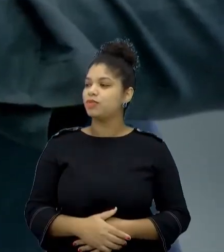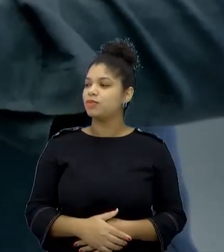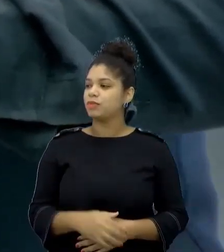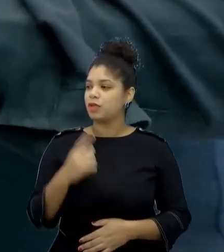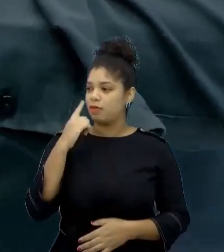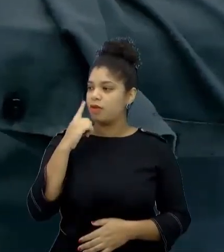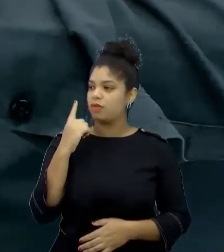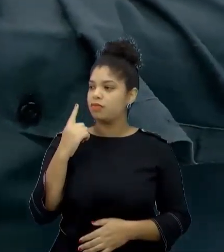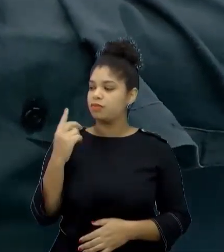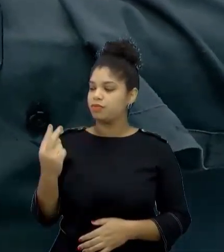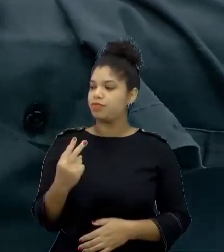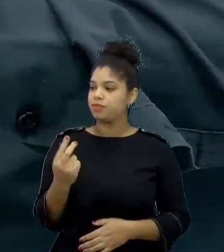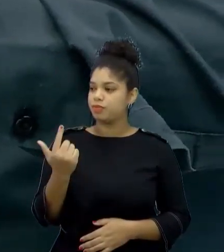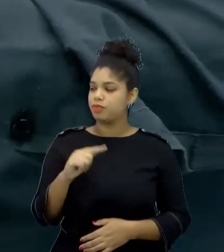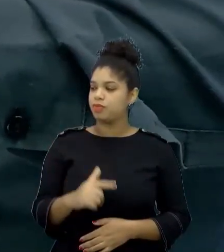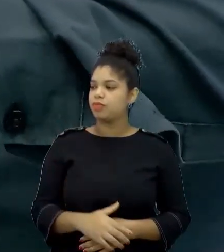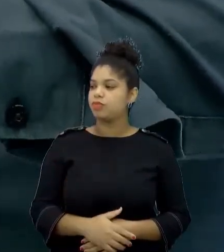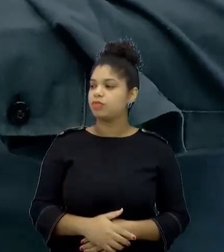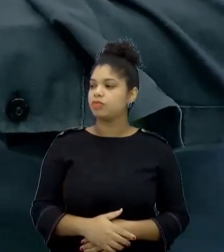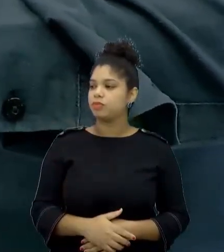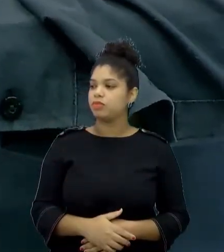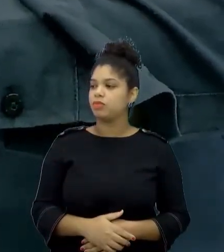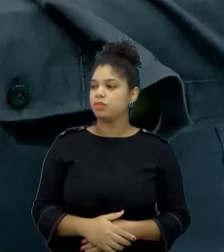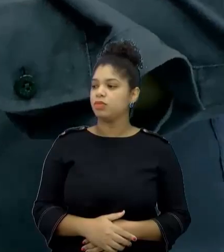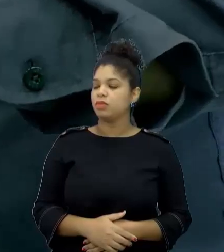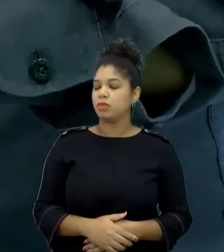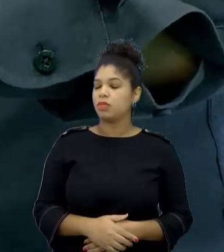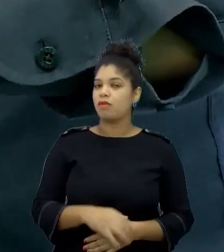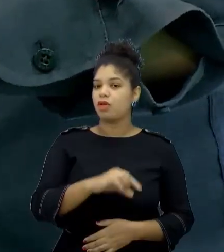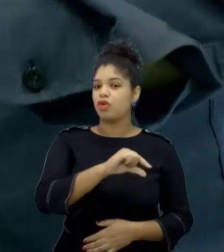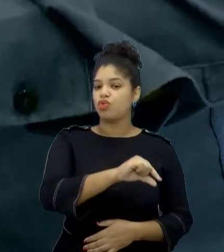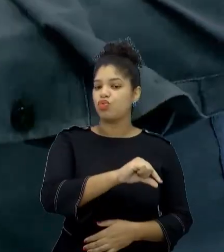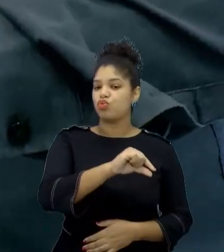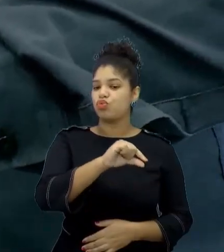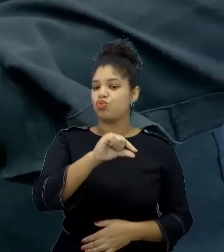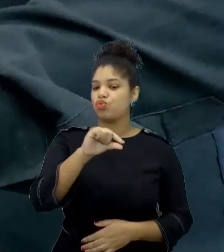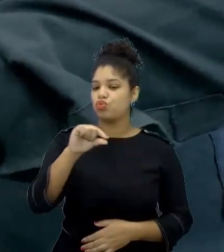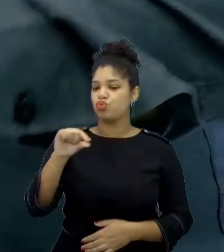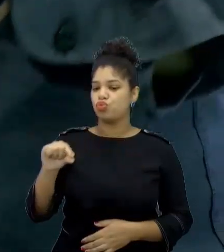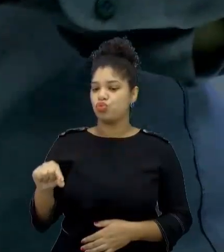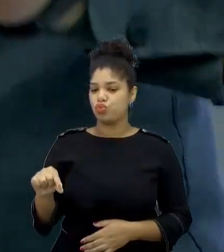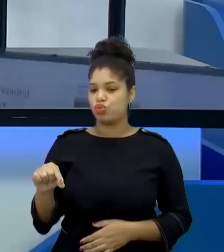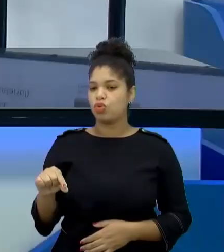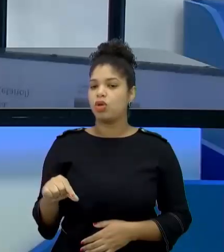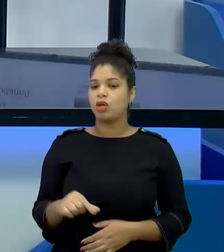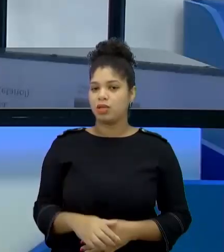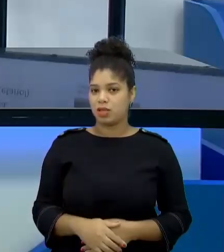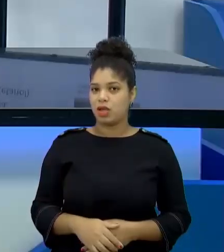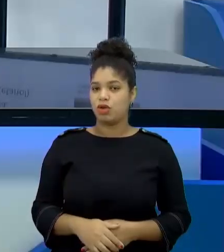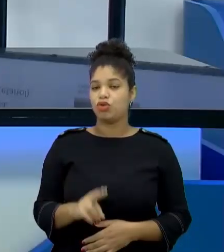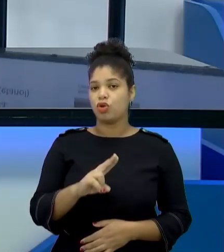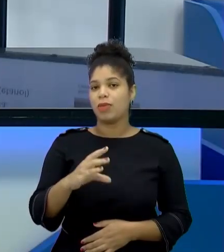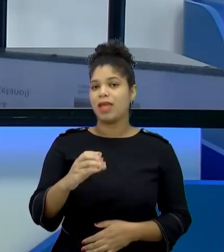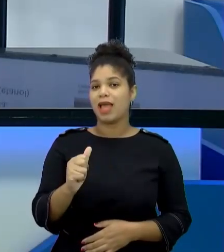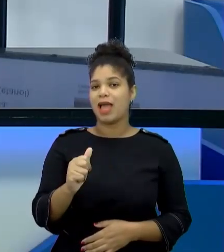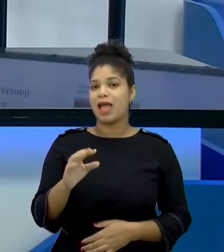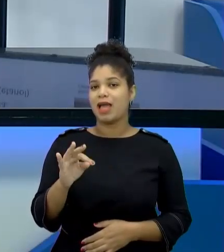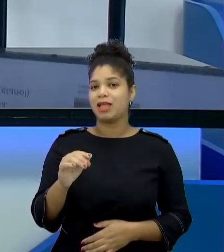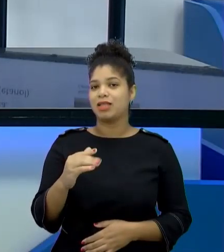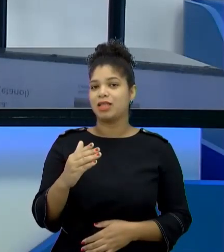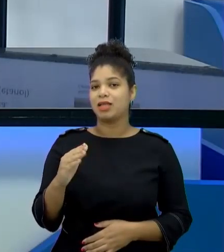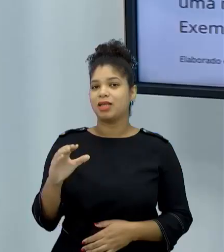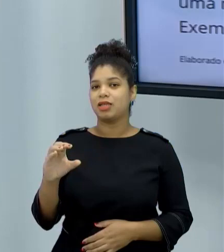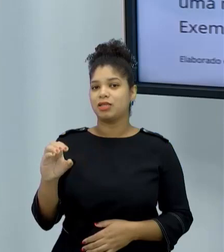Ó, dá para ver? Olha aí. Essa parte aqui maior, ó, né, eu consigo por catação, tá